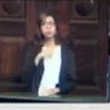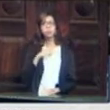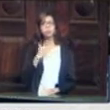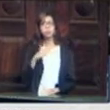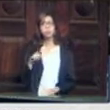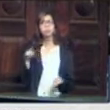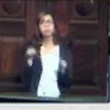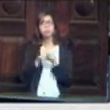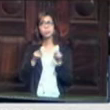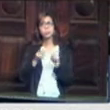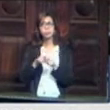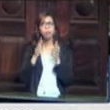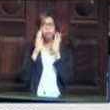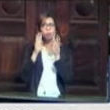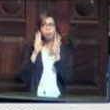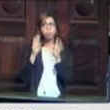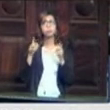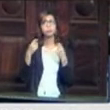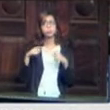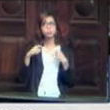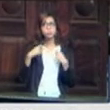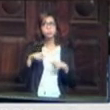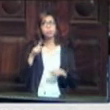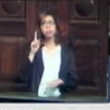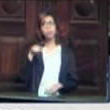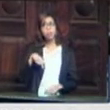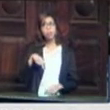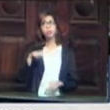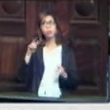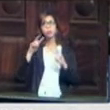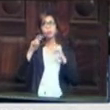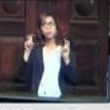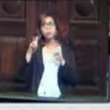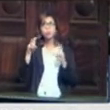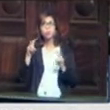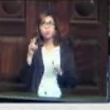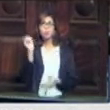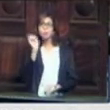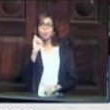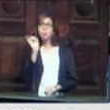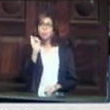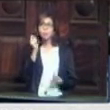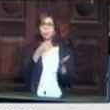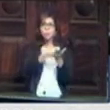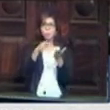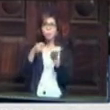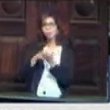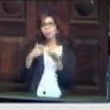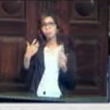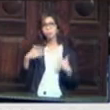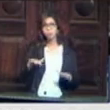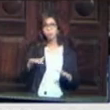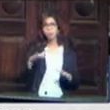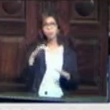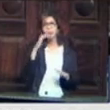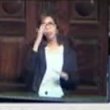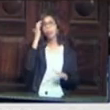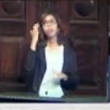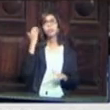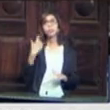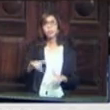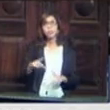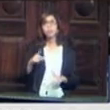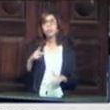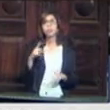merece destaque, que é a questão das isenções fiscais. A questão das isenções fiscais, eu já